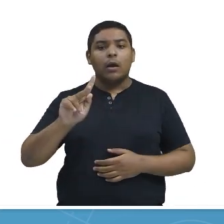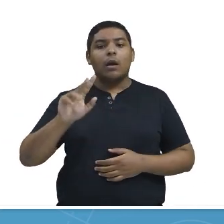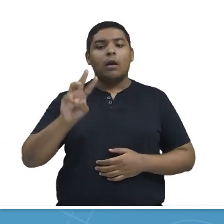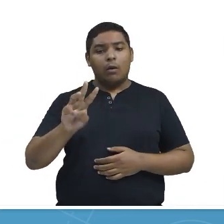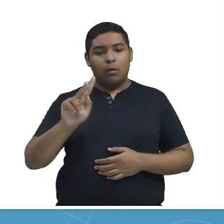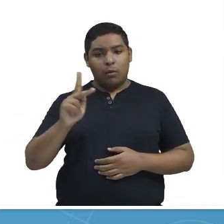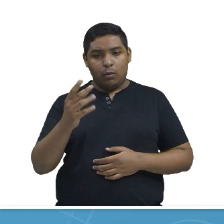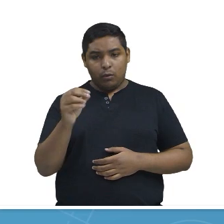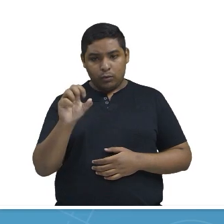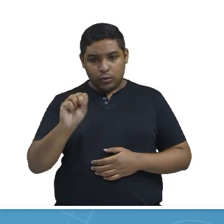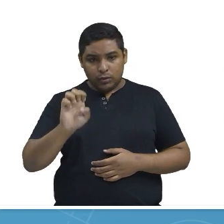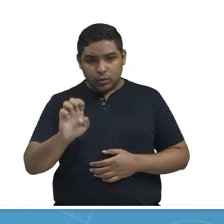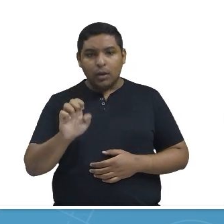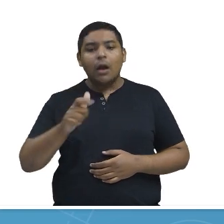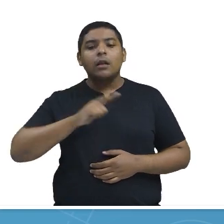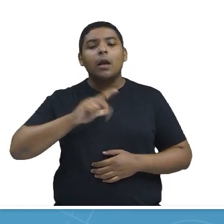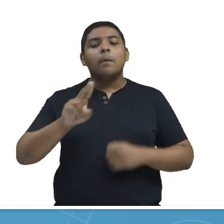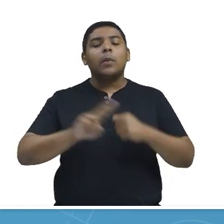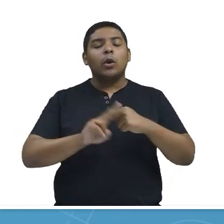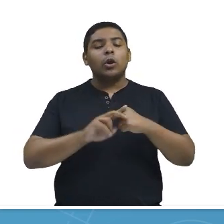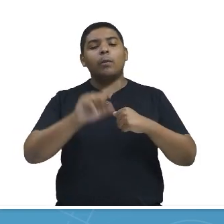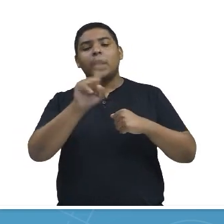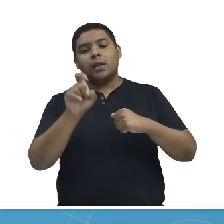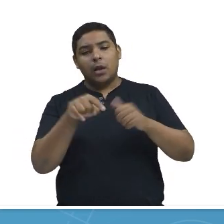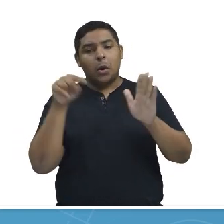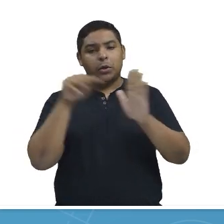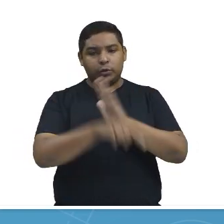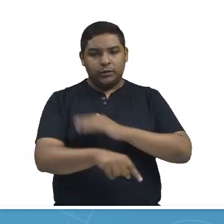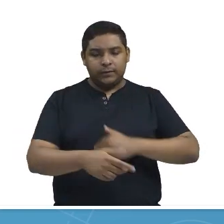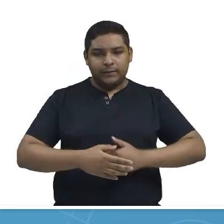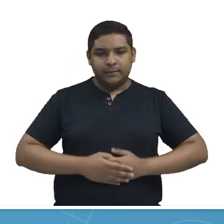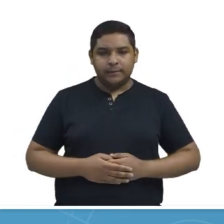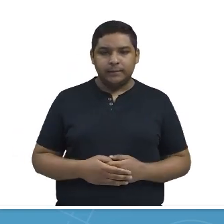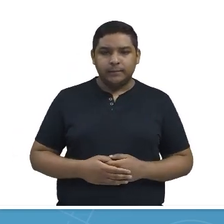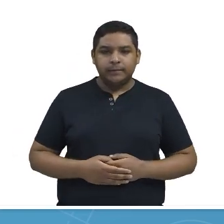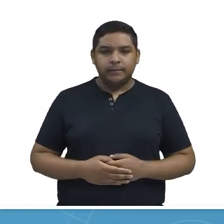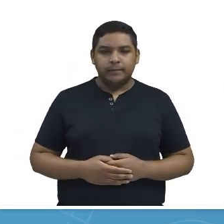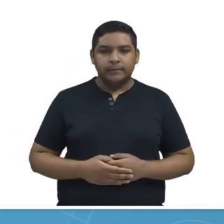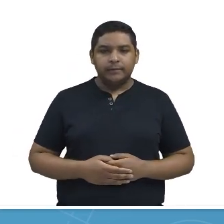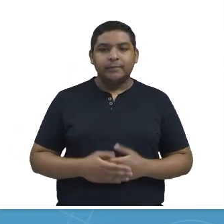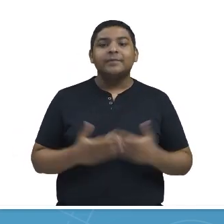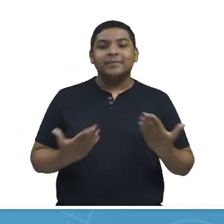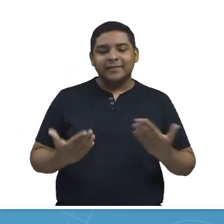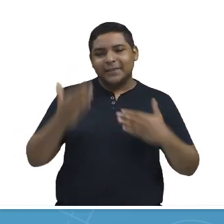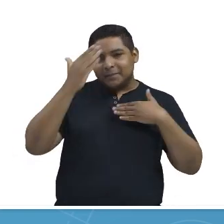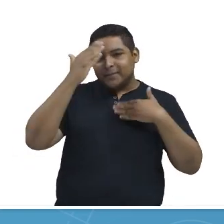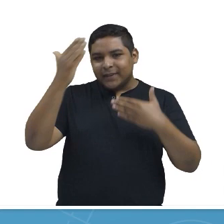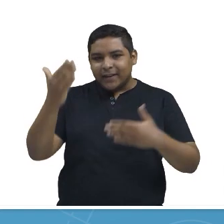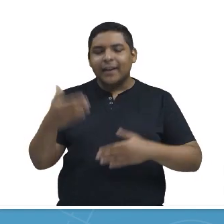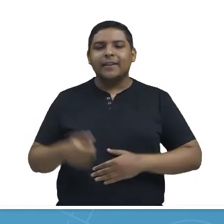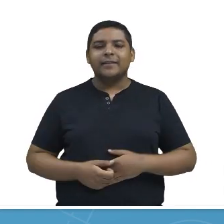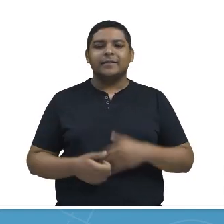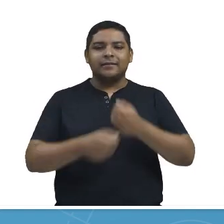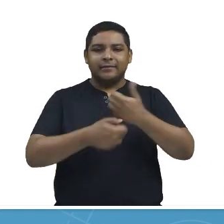o pronome sendo, né? Utilizado como pronome interrogativo. Então,